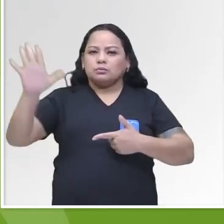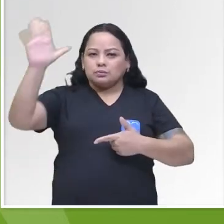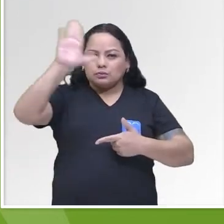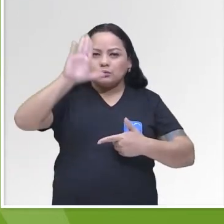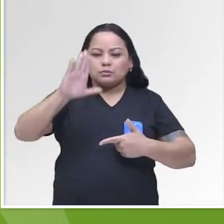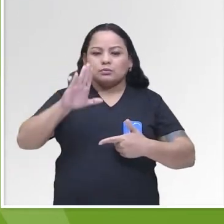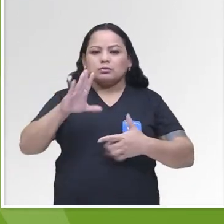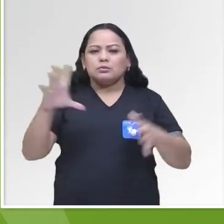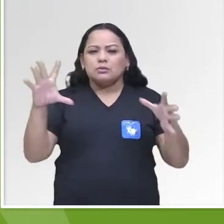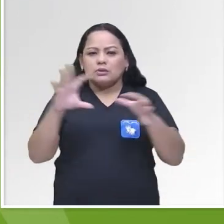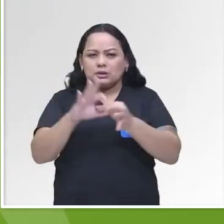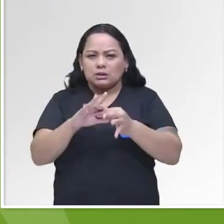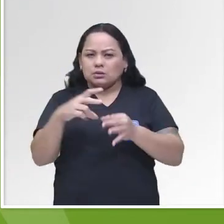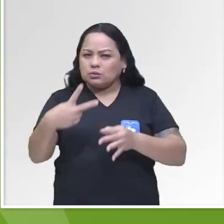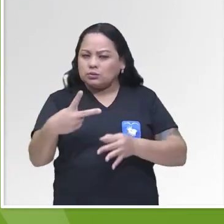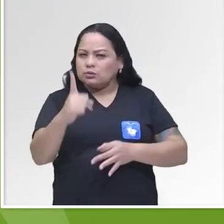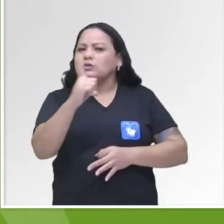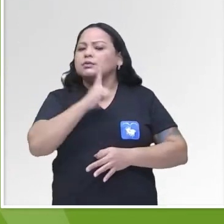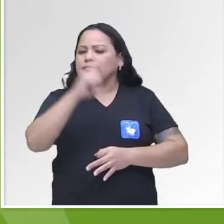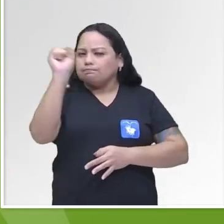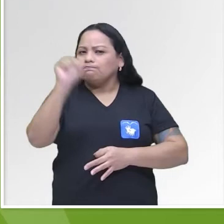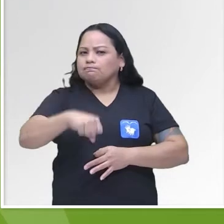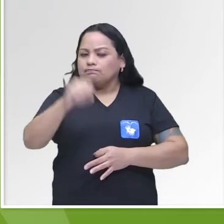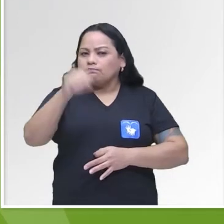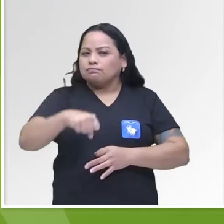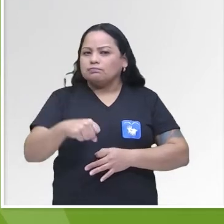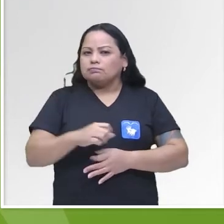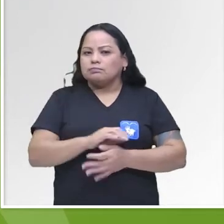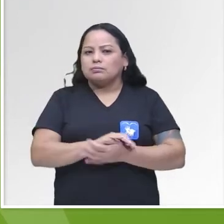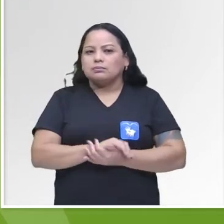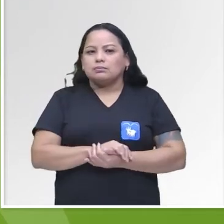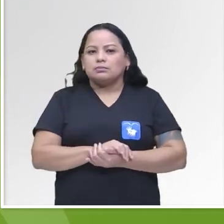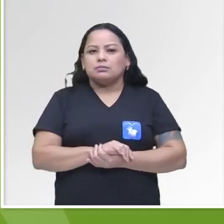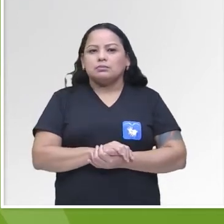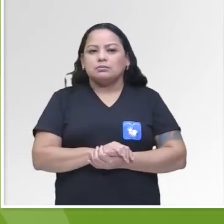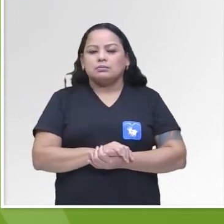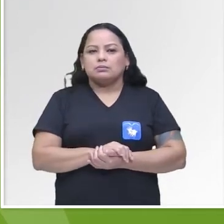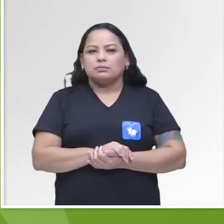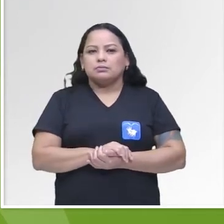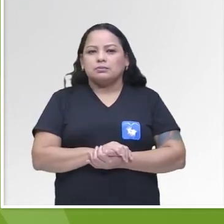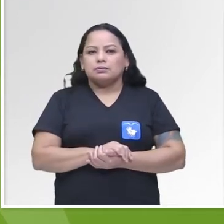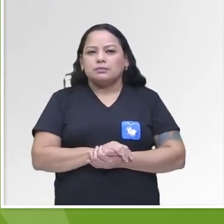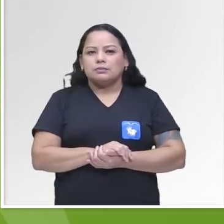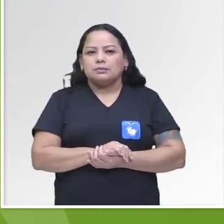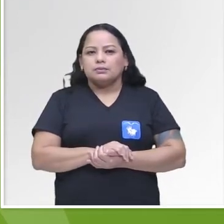tem ligação dupla? Tem. Tá aqui, ó.